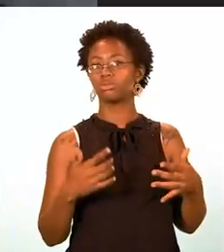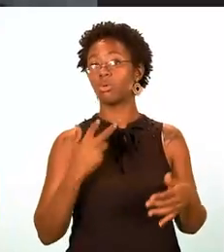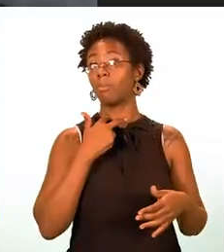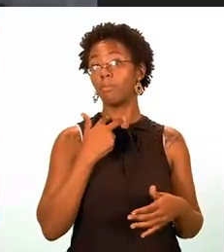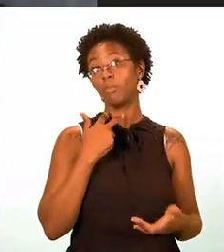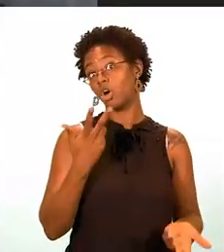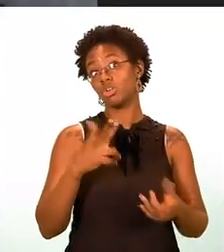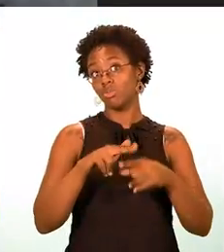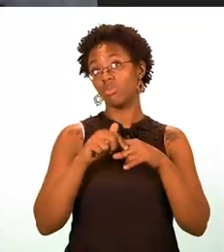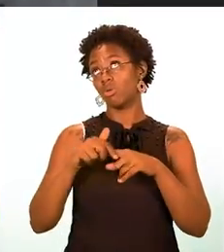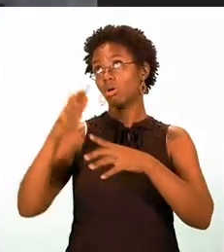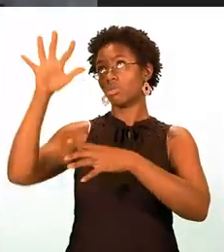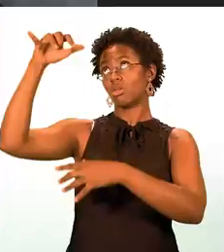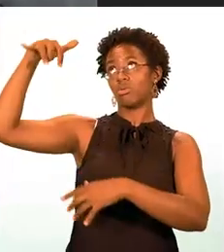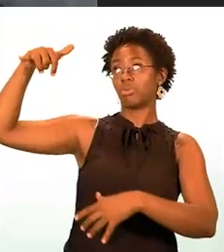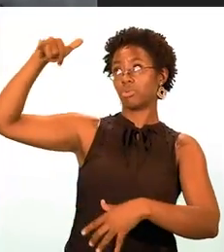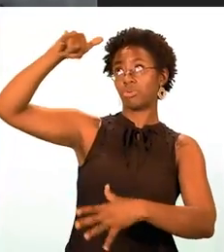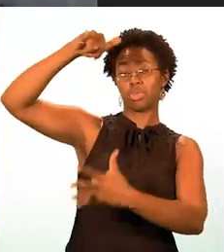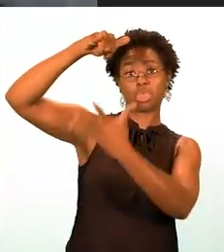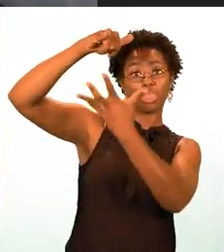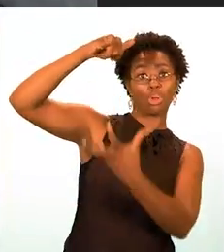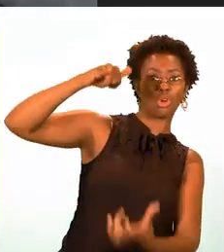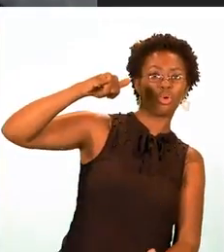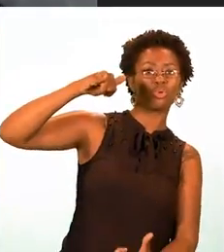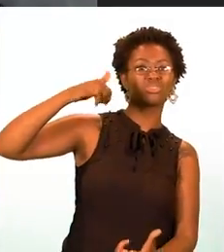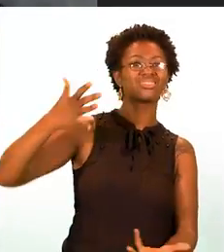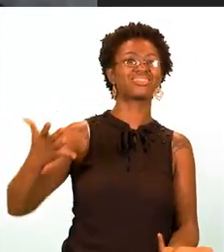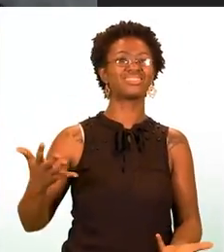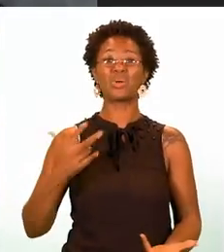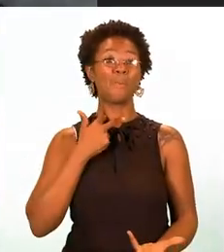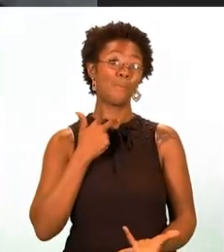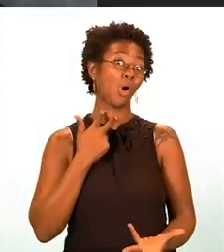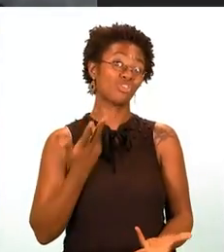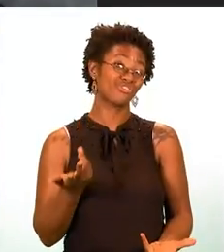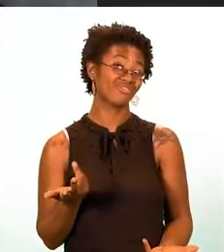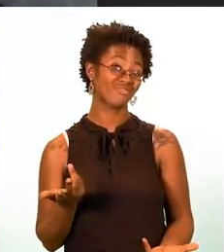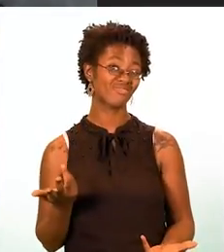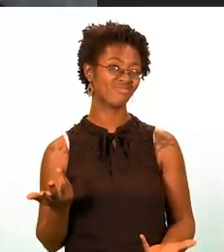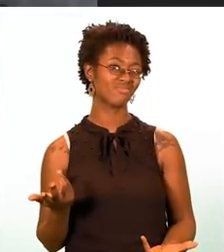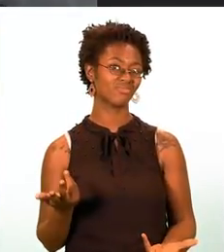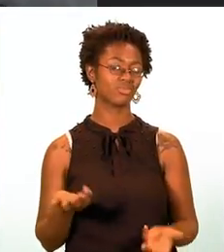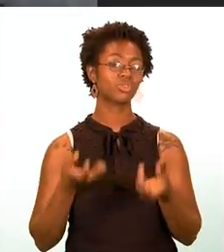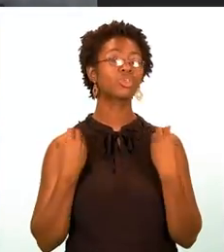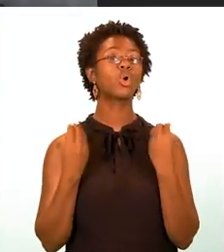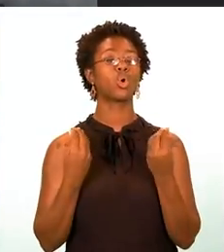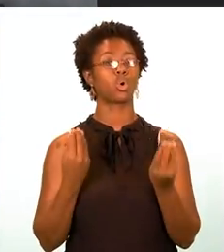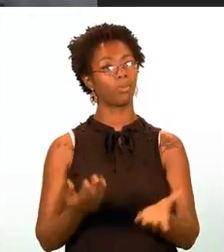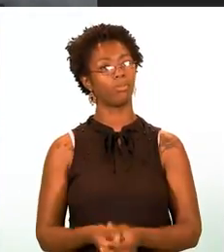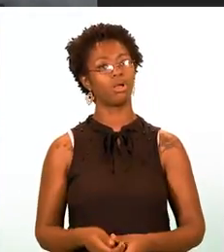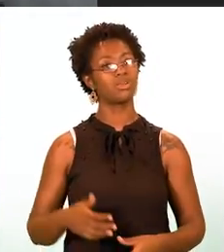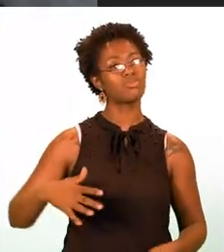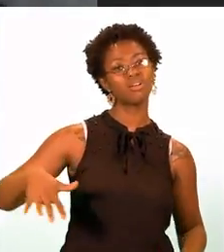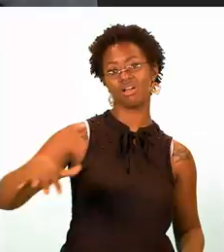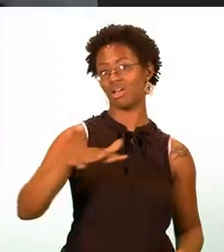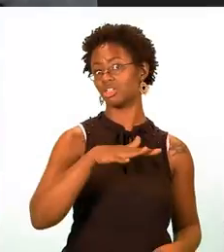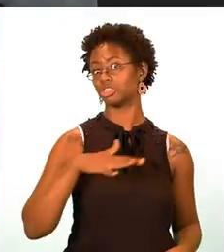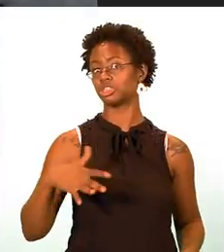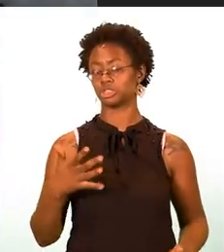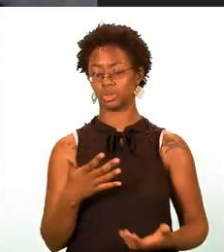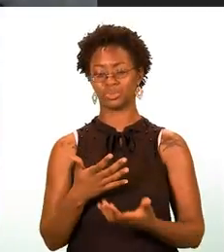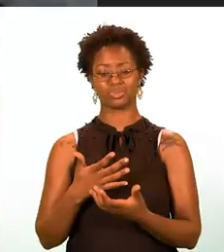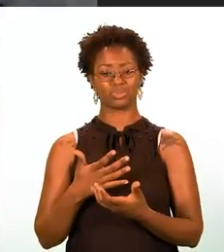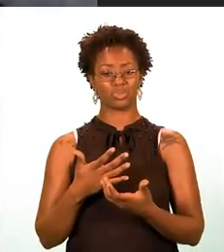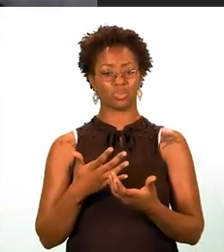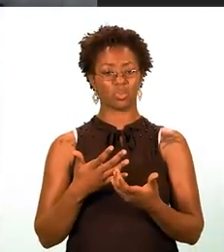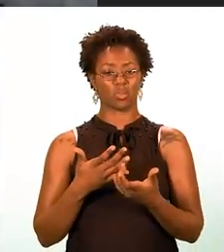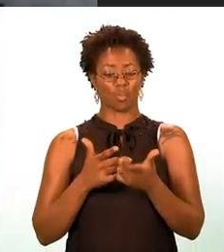estrago. Né? Nossa. Ver o estrago que foi feito. Então, não existe. Não existe isso. Então, você vê uma região extremamente